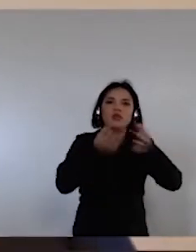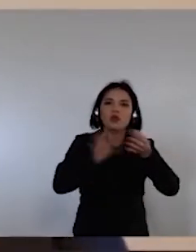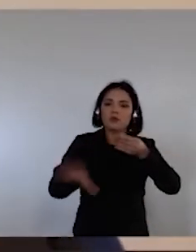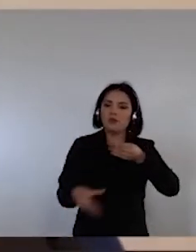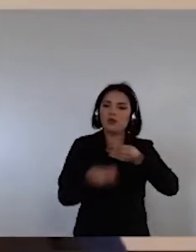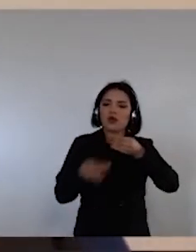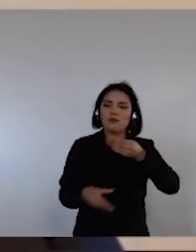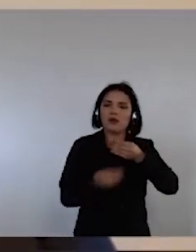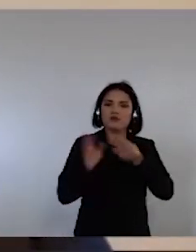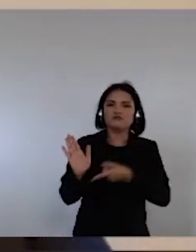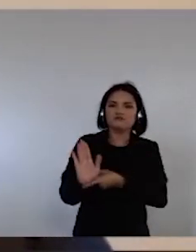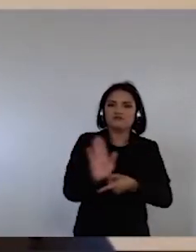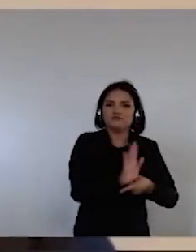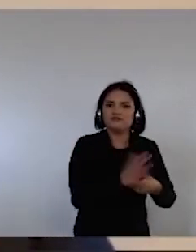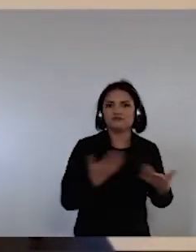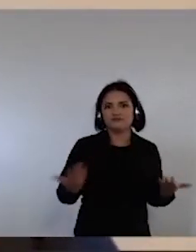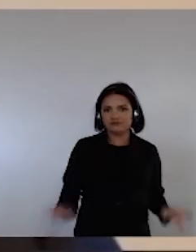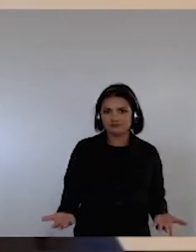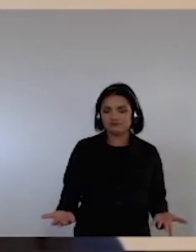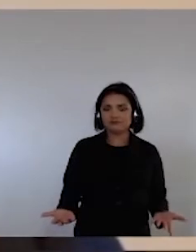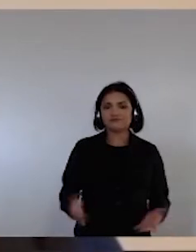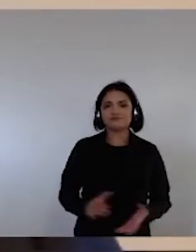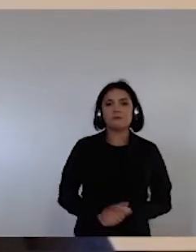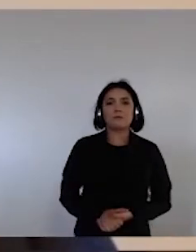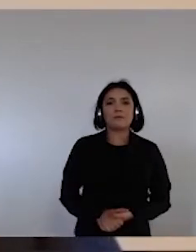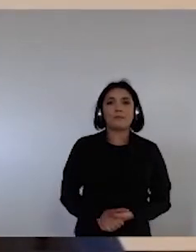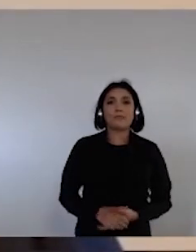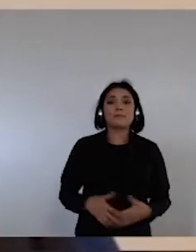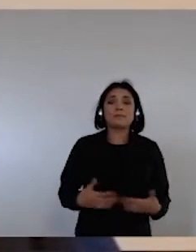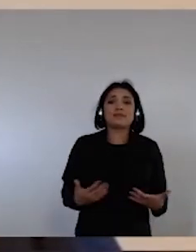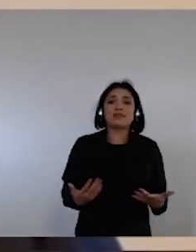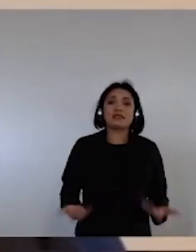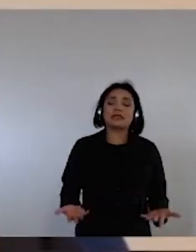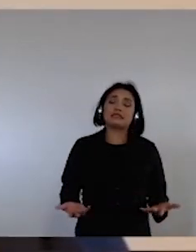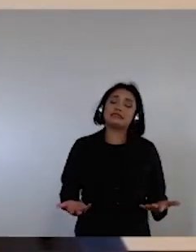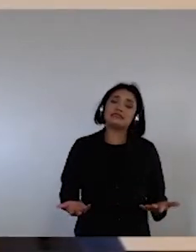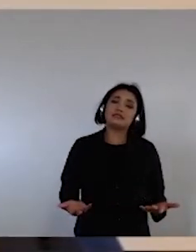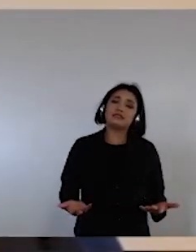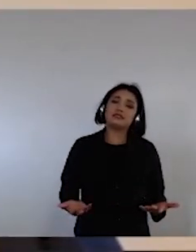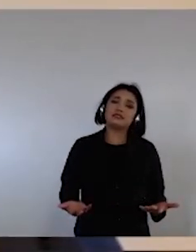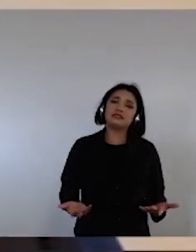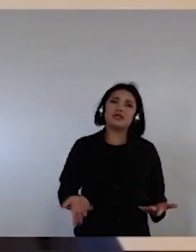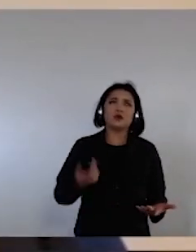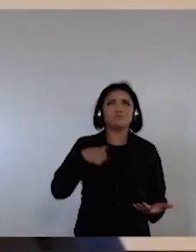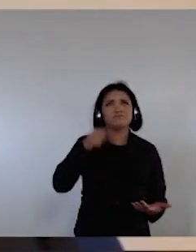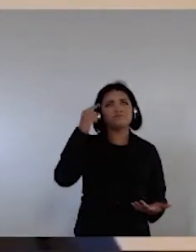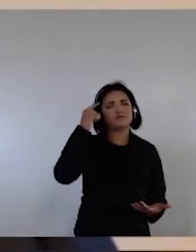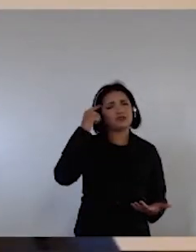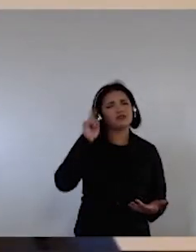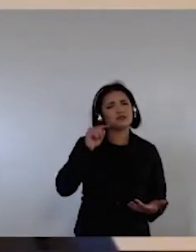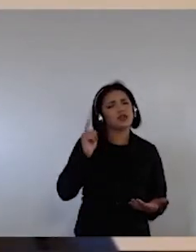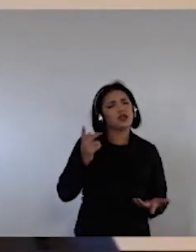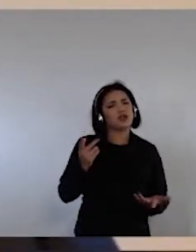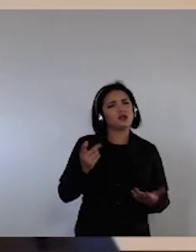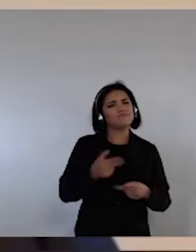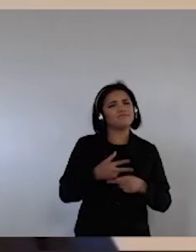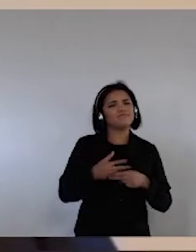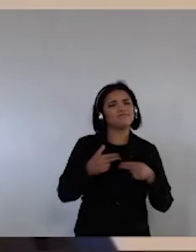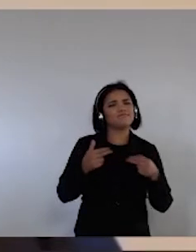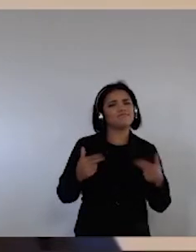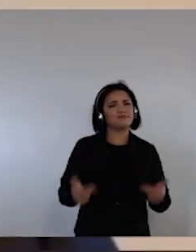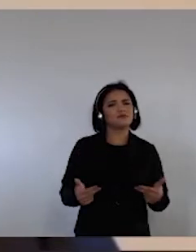consolidada é muito amplo, é muito subjetivo. Nós temos visto algumas decisões monocráticas